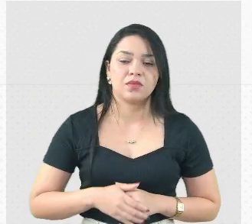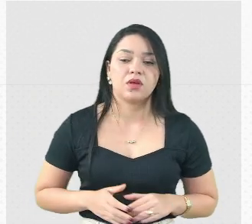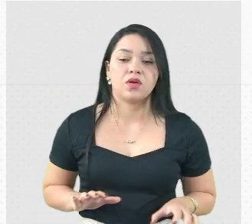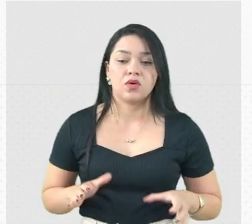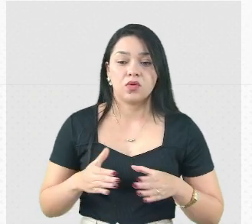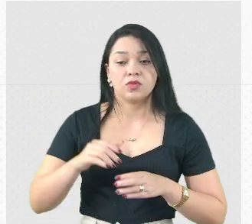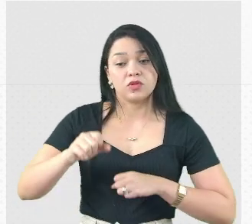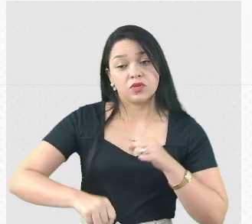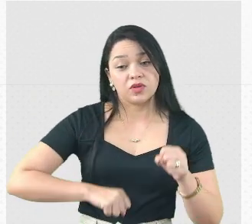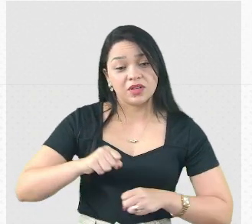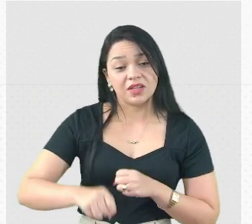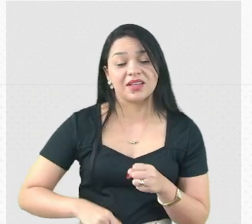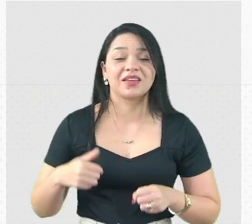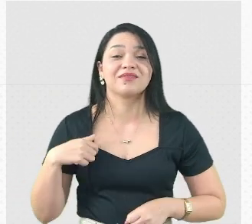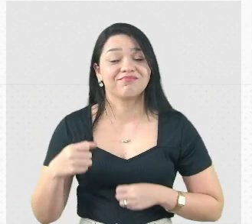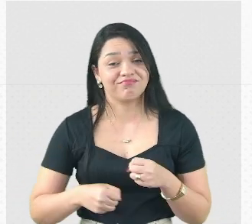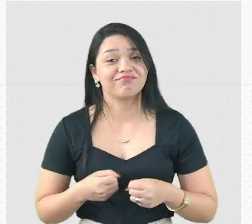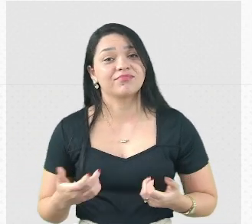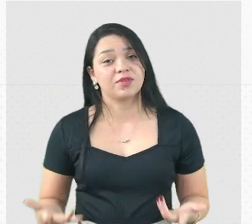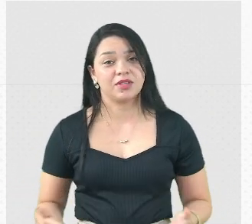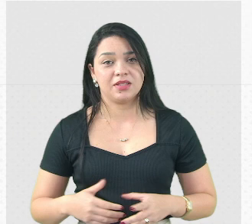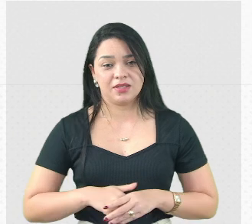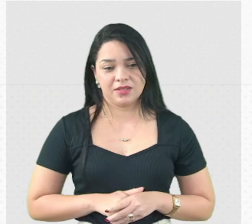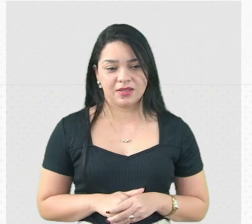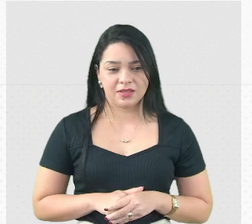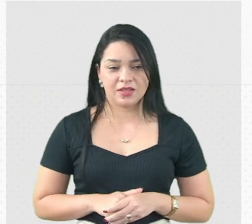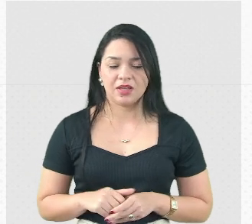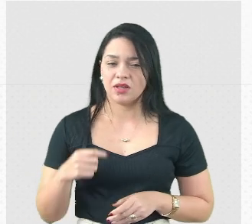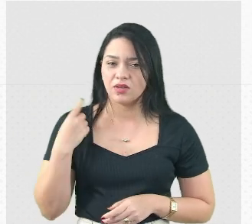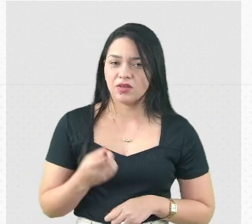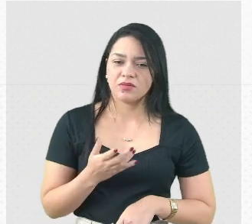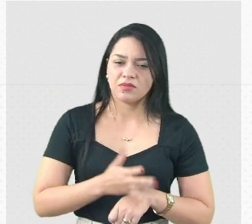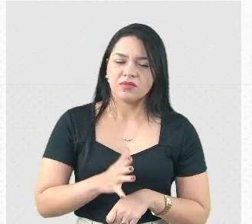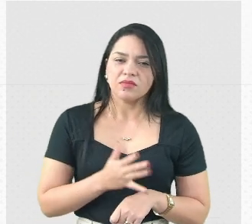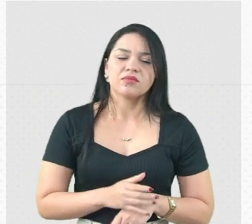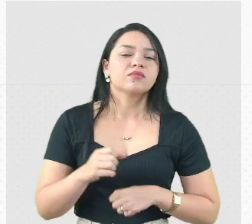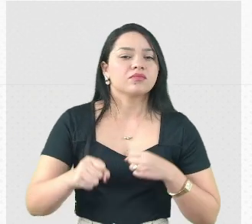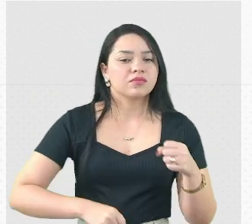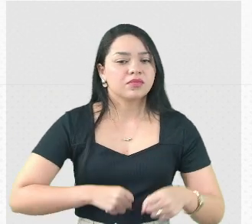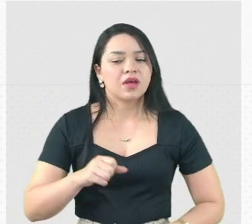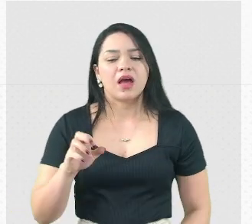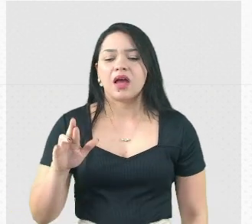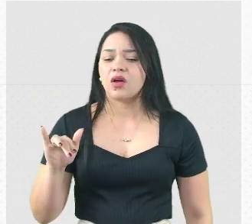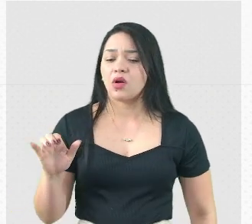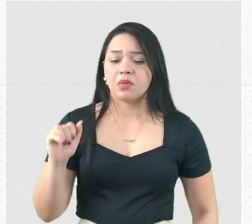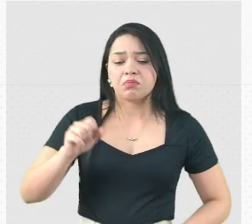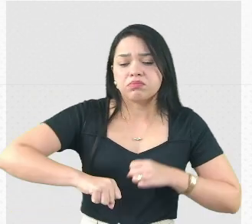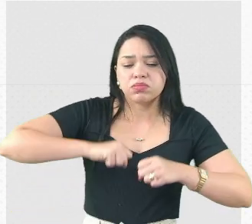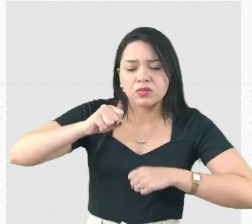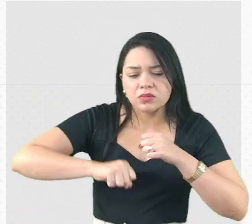de corrida que eu fazia parte. Nós praticávamos era ginástica aeróbica, corrida.